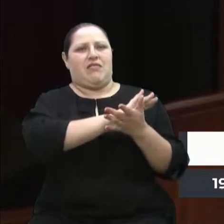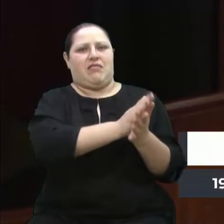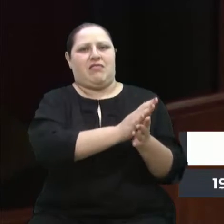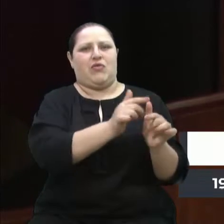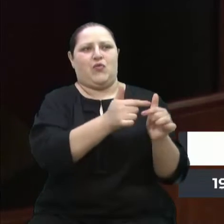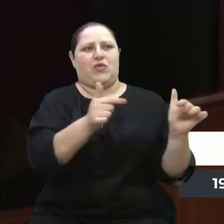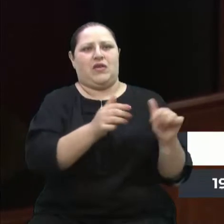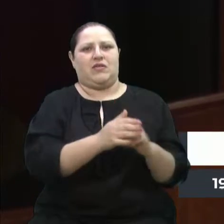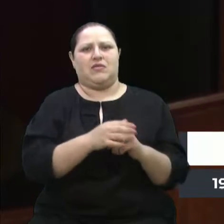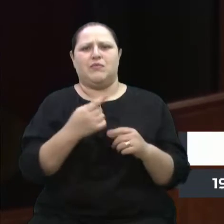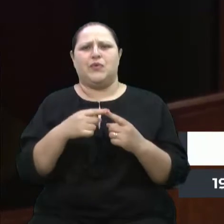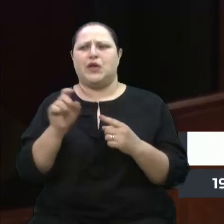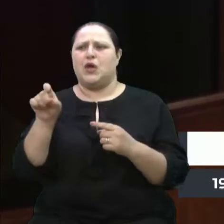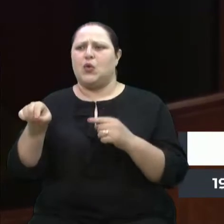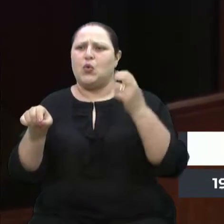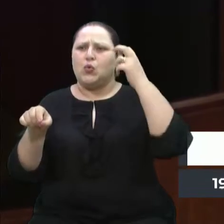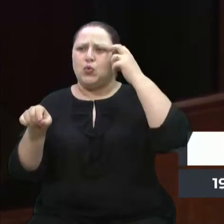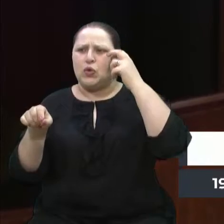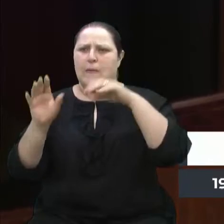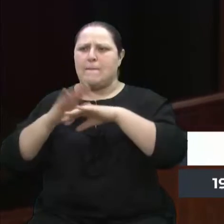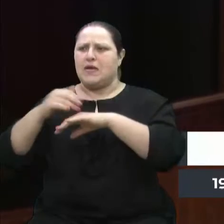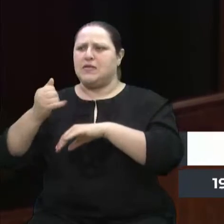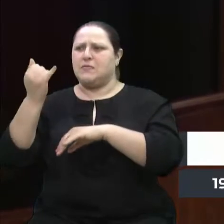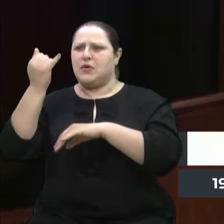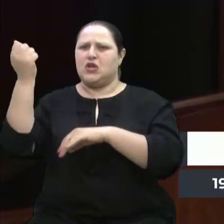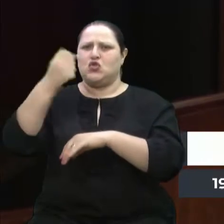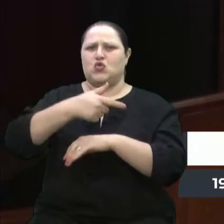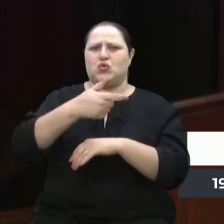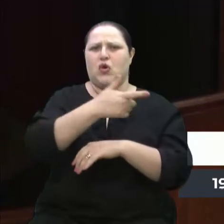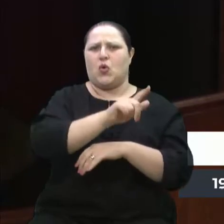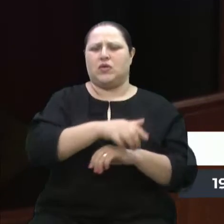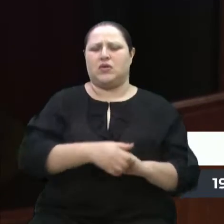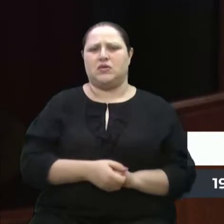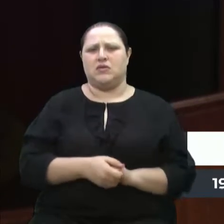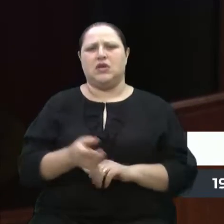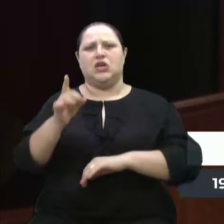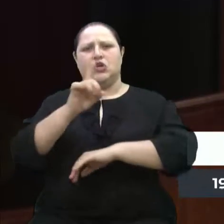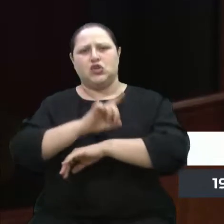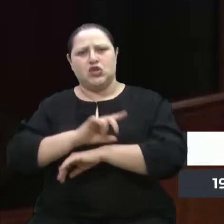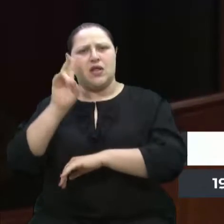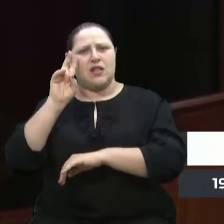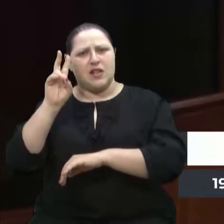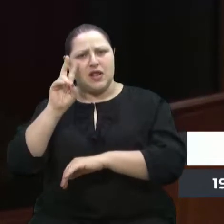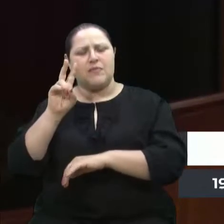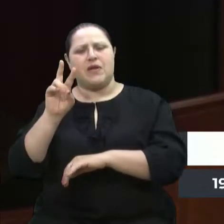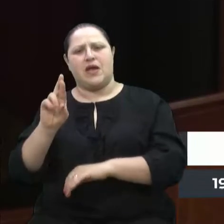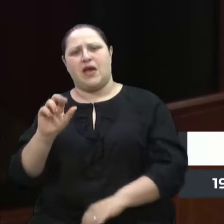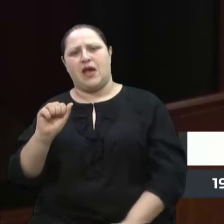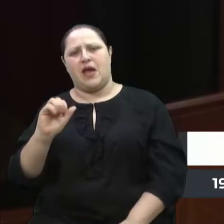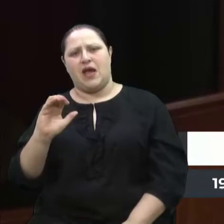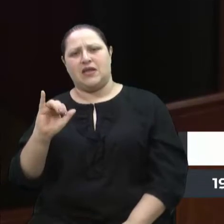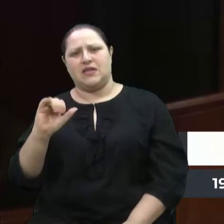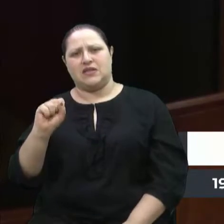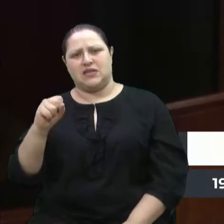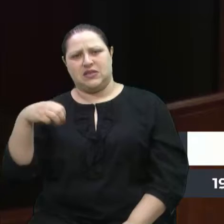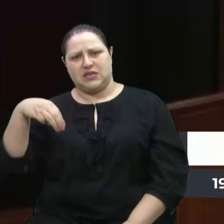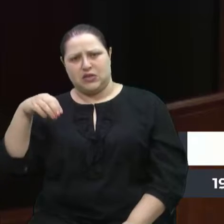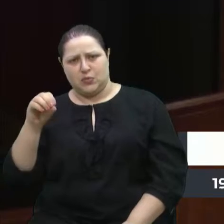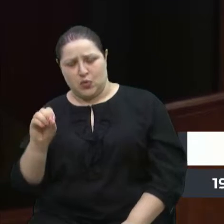outra? Por que que uma data que lembra não só o racismo, mas o machismo, e